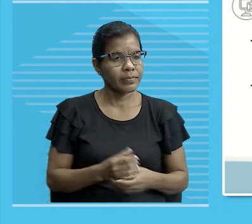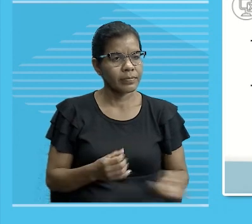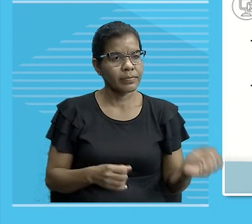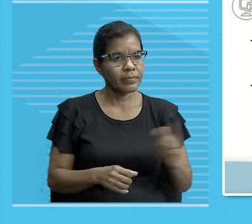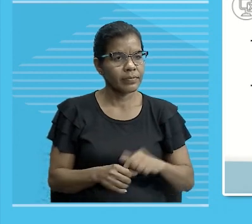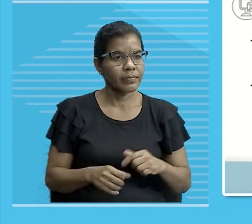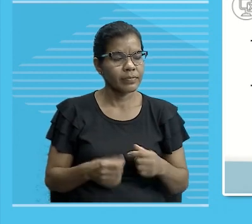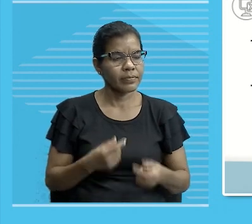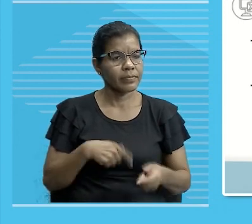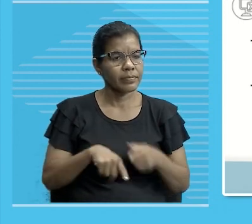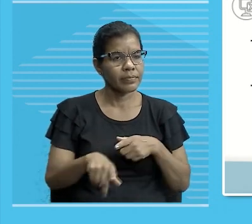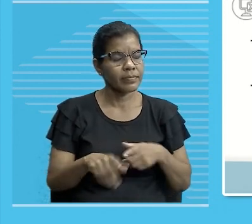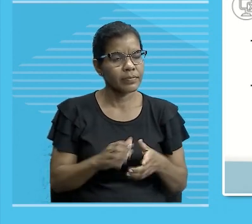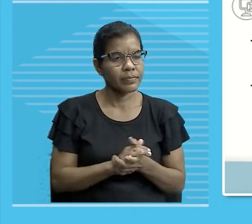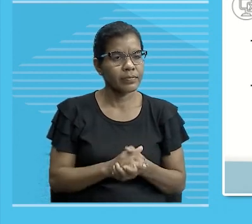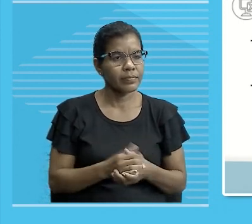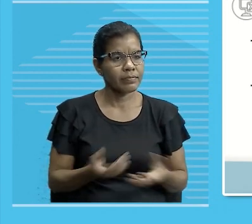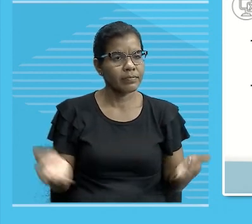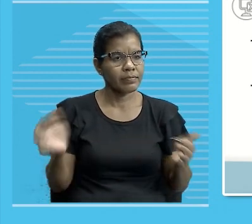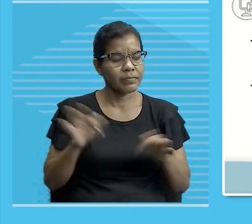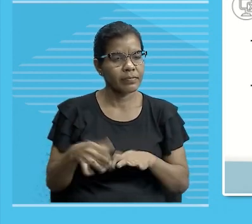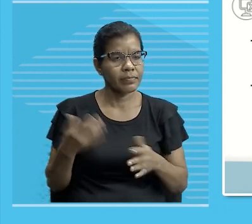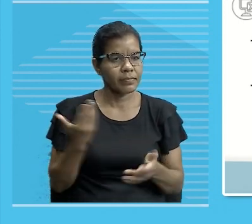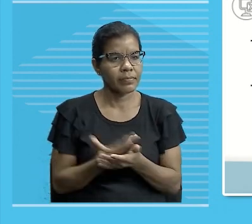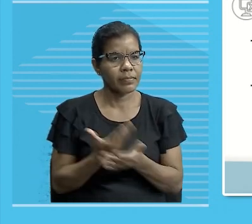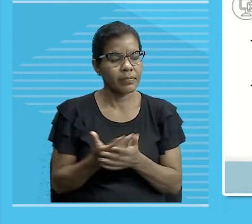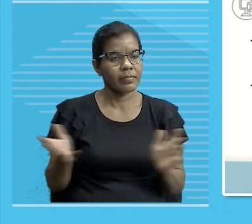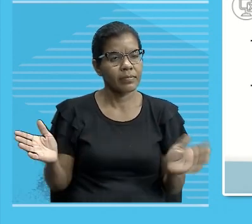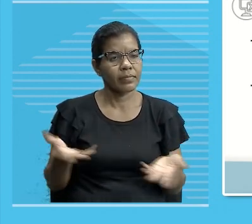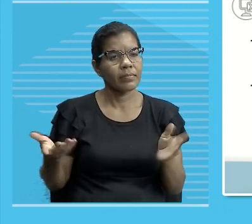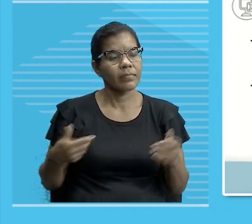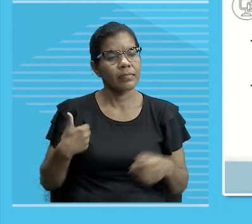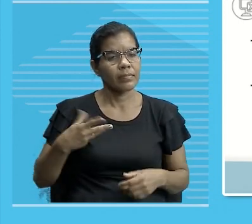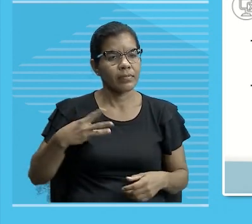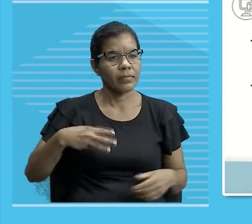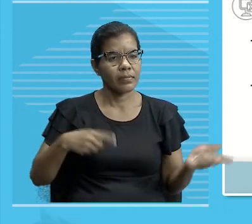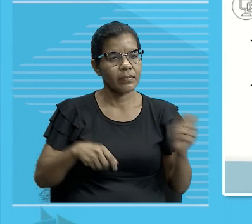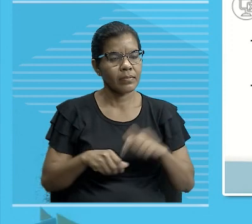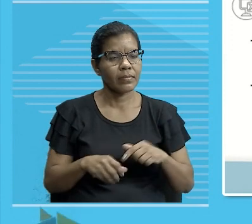voltar logo na sequência para encerrar a nossa aula de hoje. 1 minuto e eu volto.